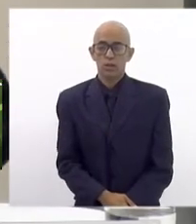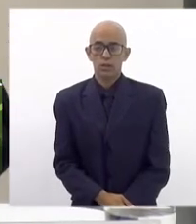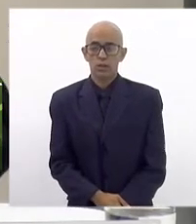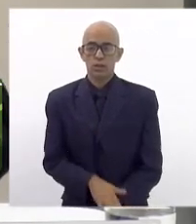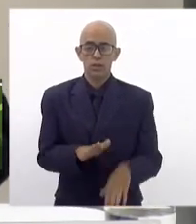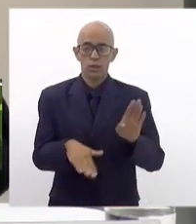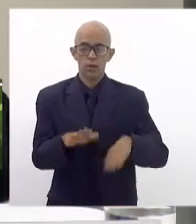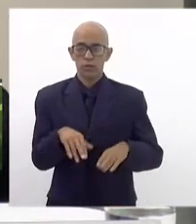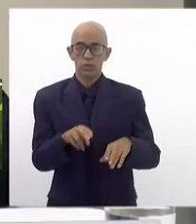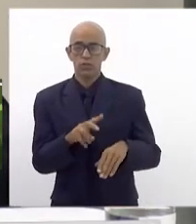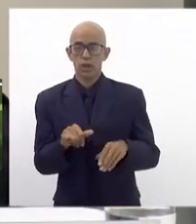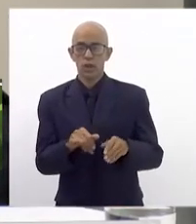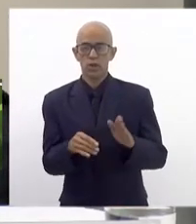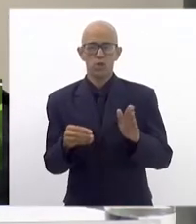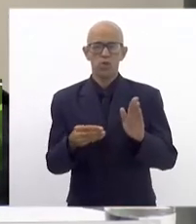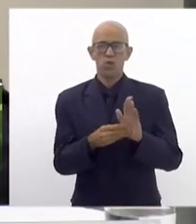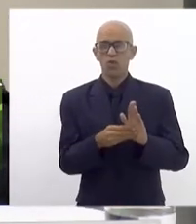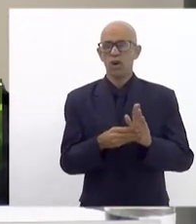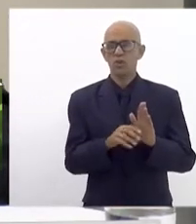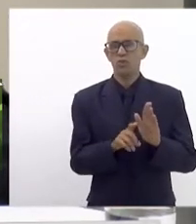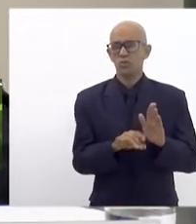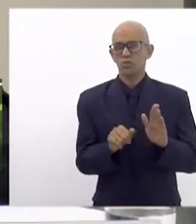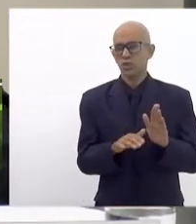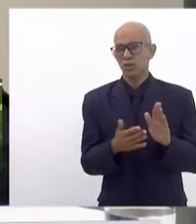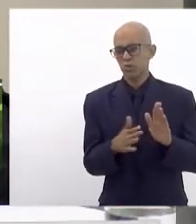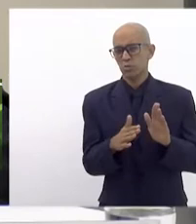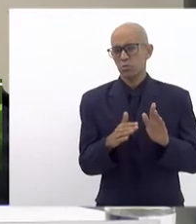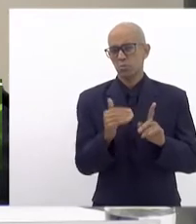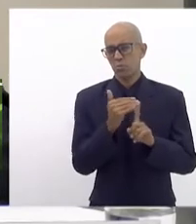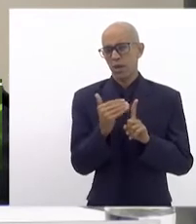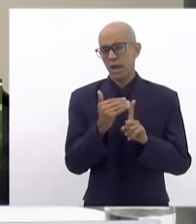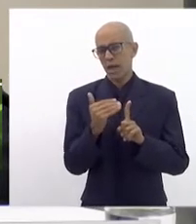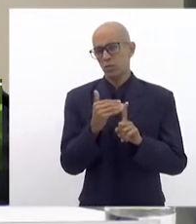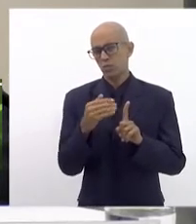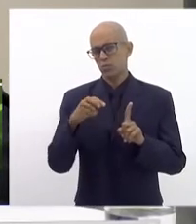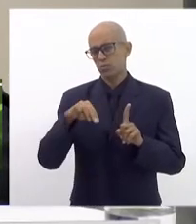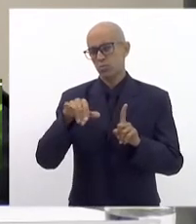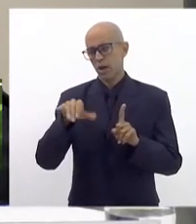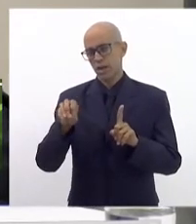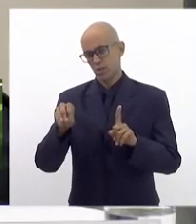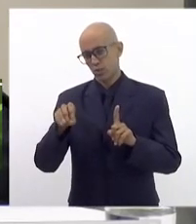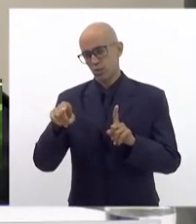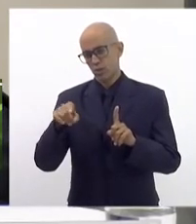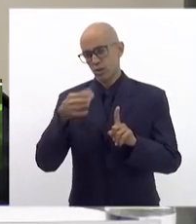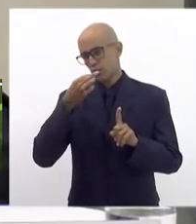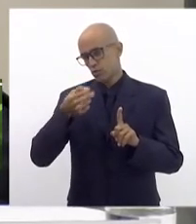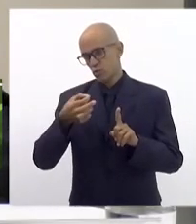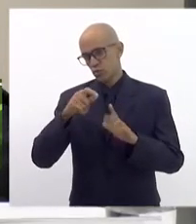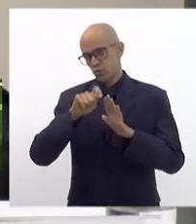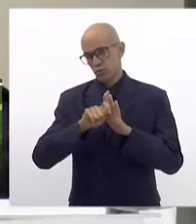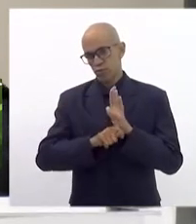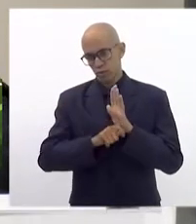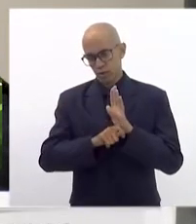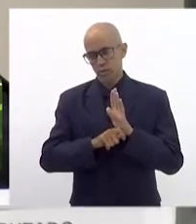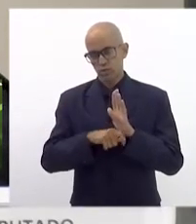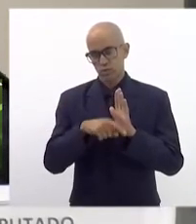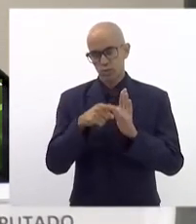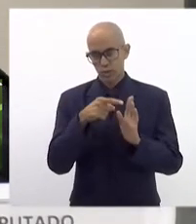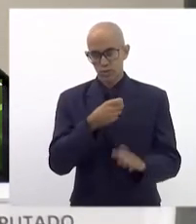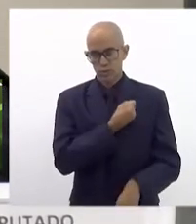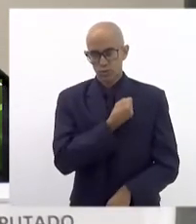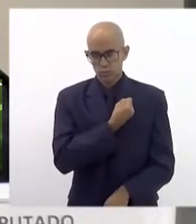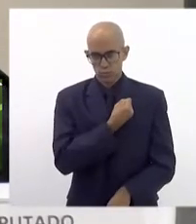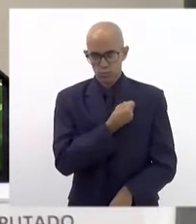vamos fixar uma data aí até meados de maio, né, para que a gente possa receber sugestões de texto neste número. Além